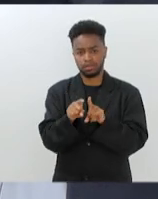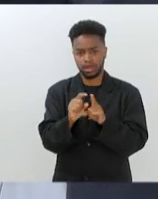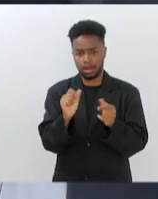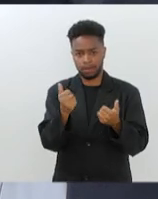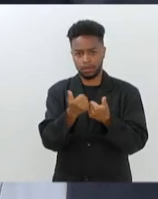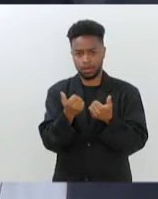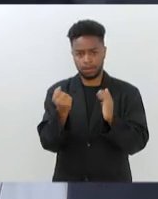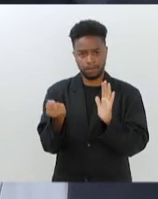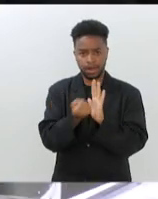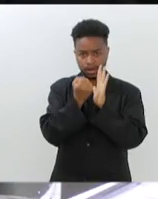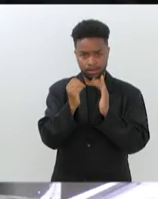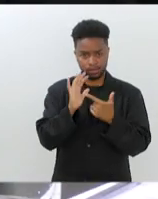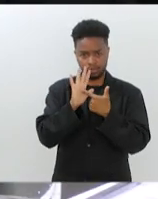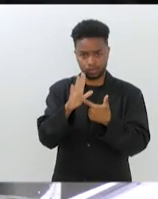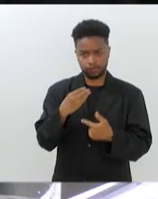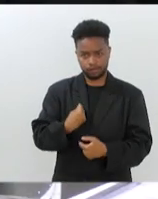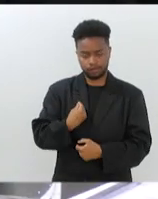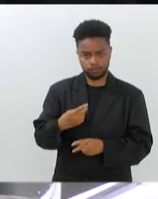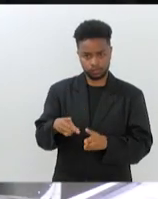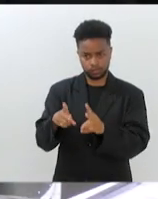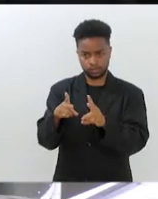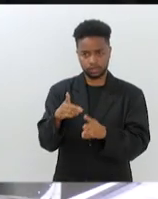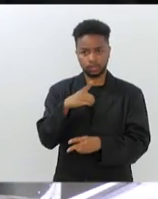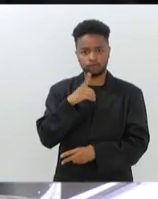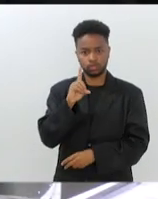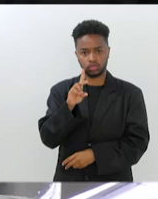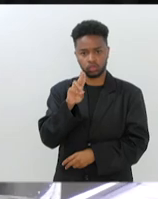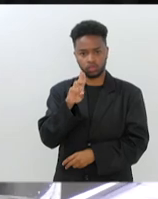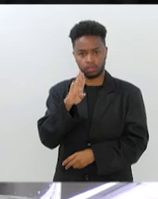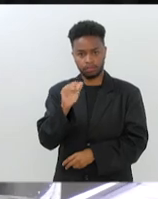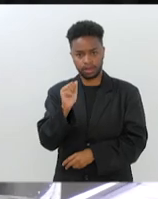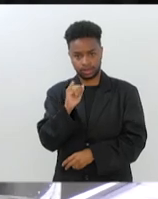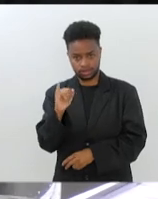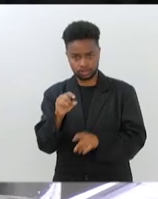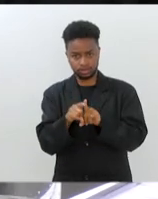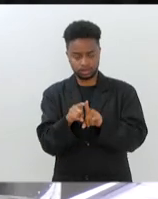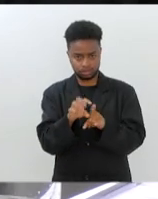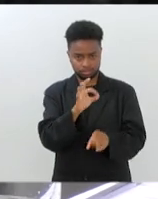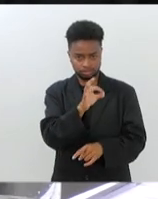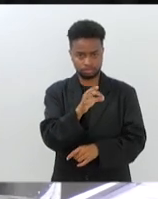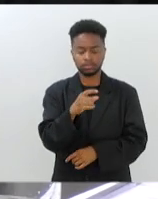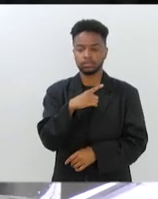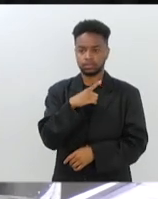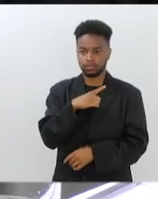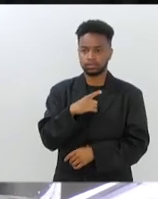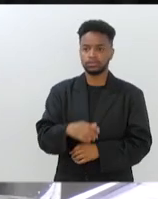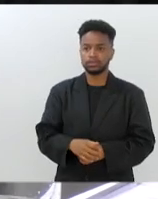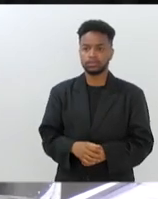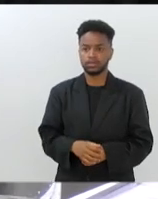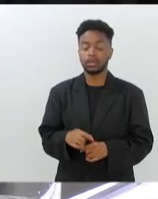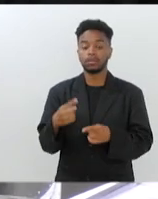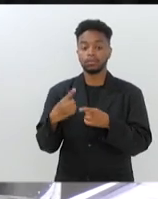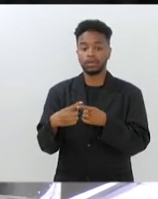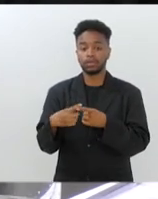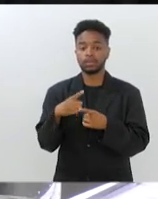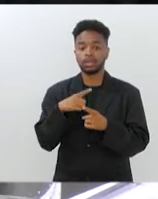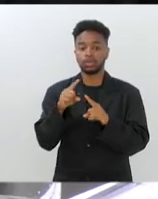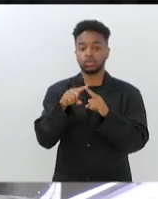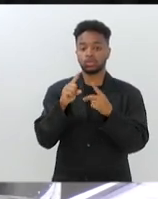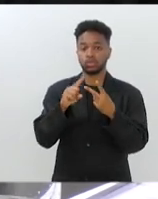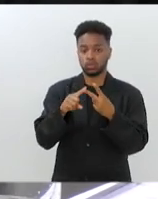marca para mostrar Dubai teve Dubai esse ano Dubai foi é porque são referentes a 2